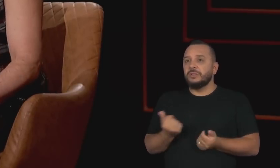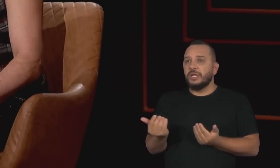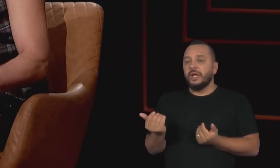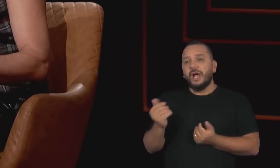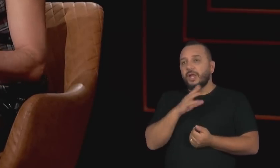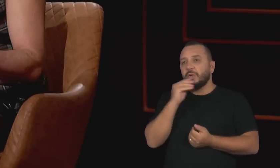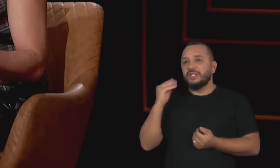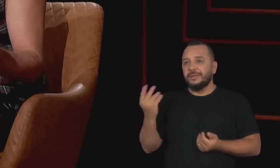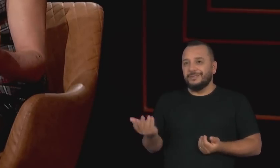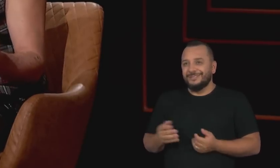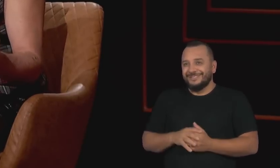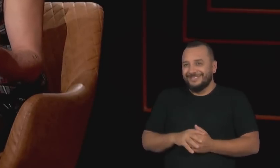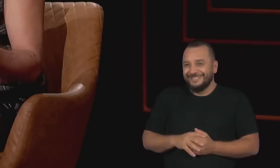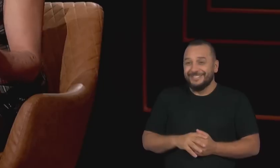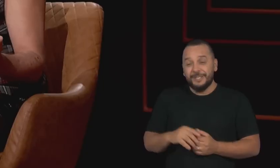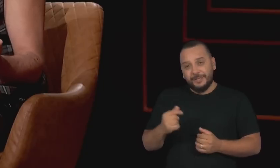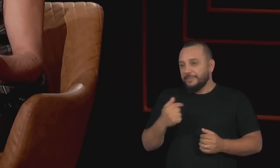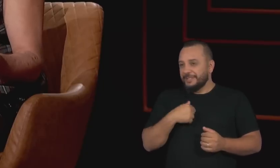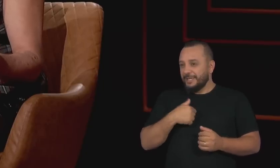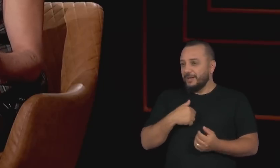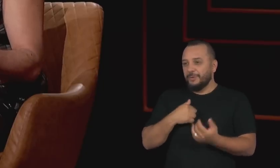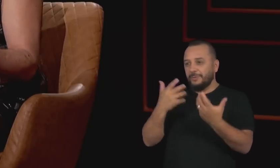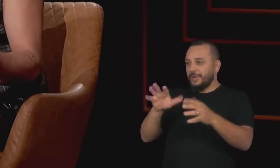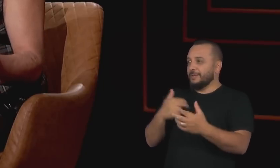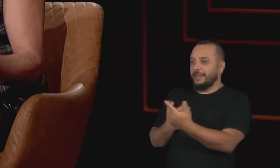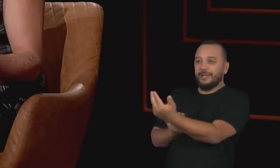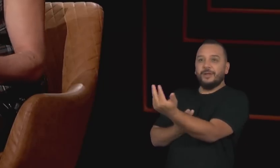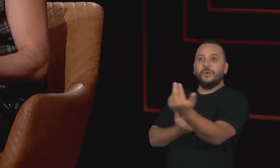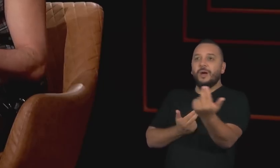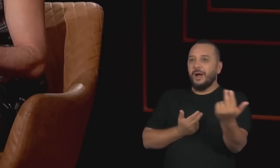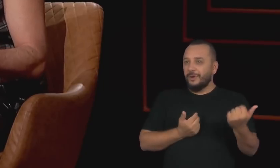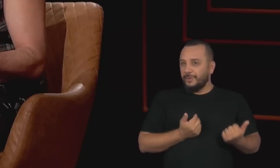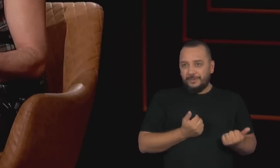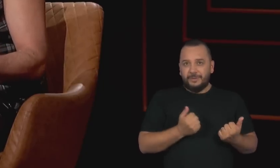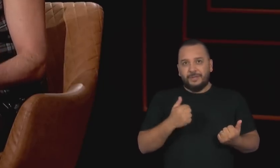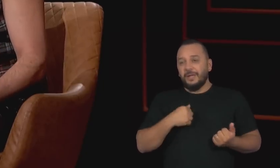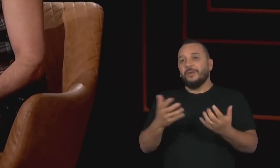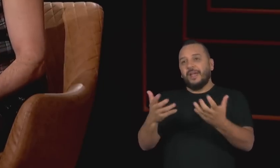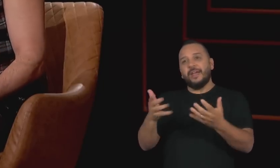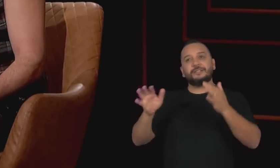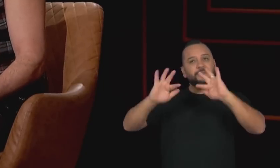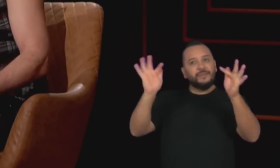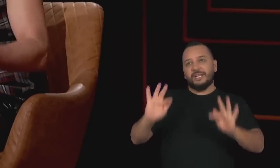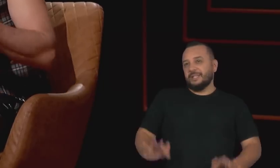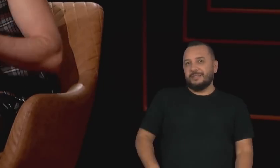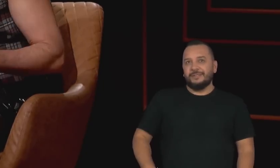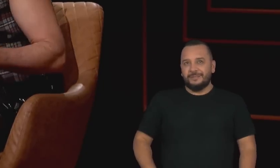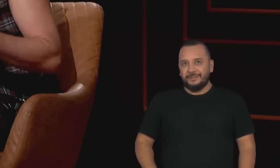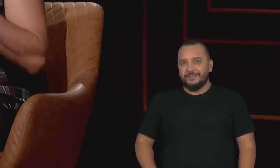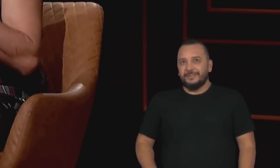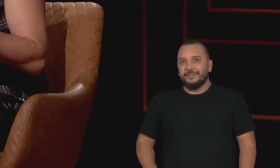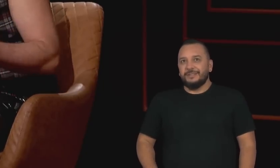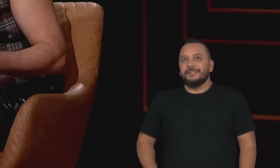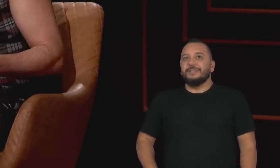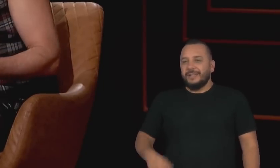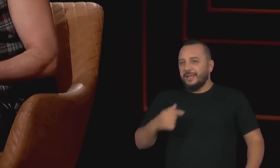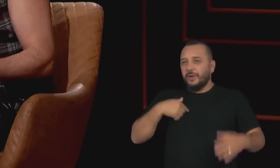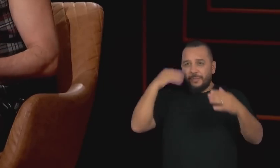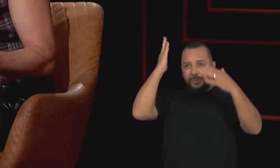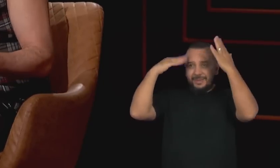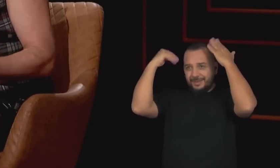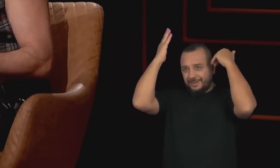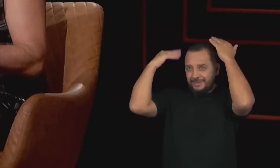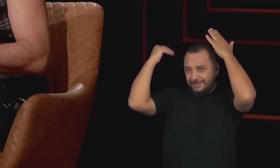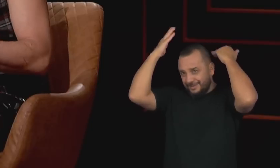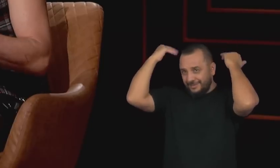de ilusão, mas eu não sou nem quero ser igual a quem me diz, eu possa ser feliz. Então, eram músicas tipo, pô, pintei meu